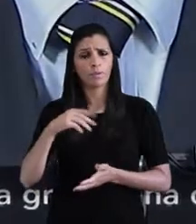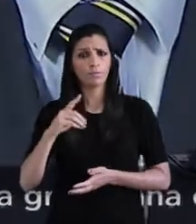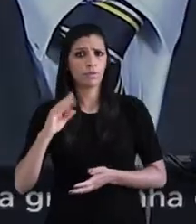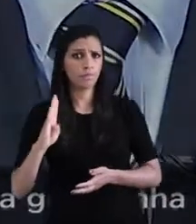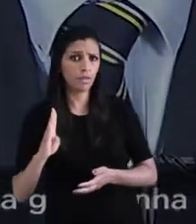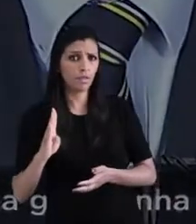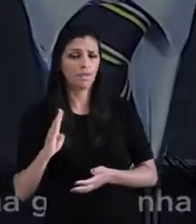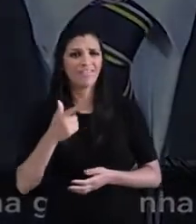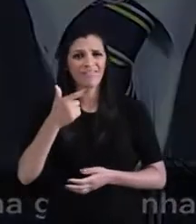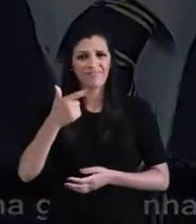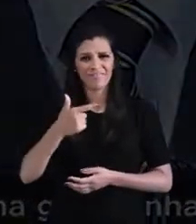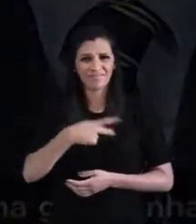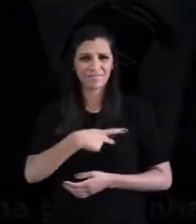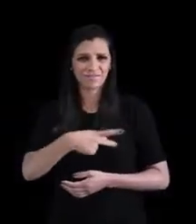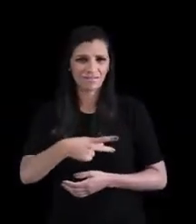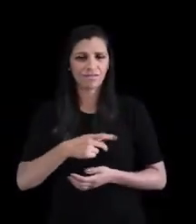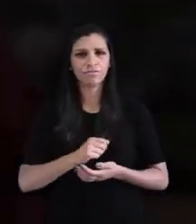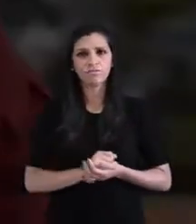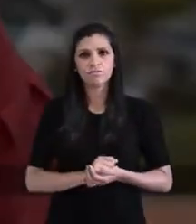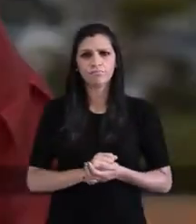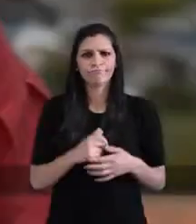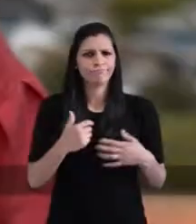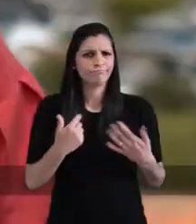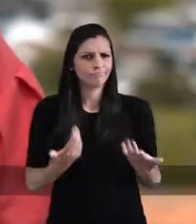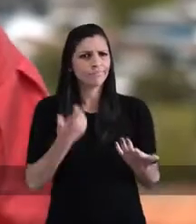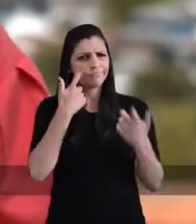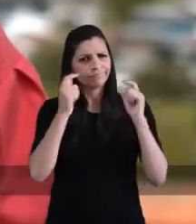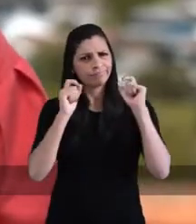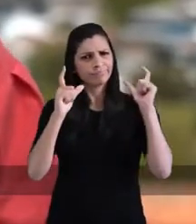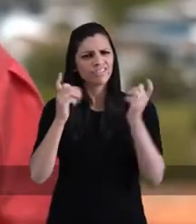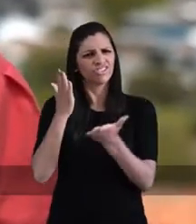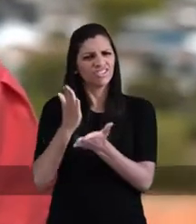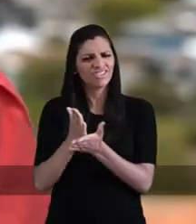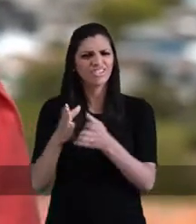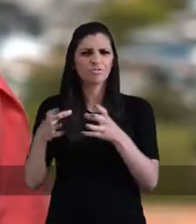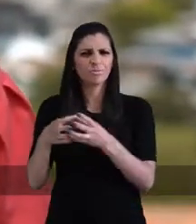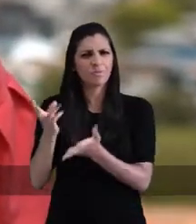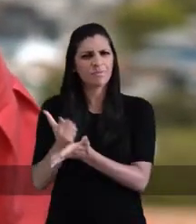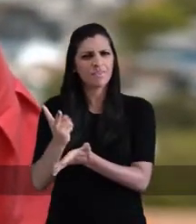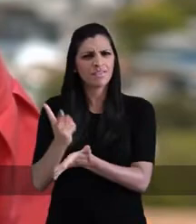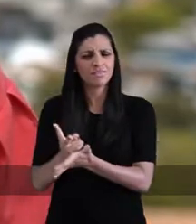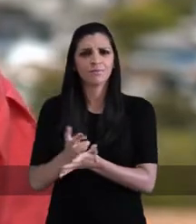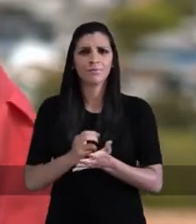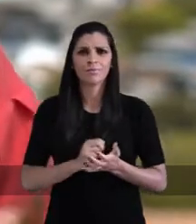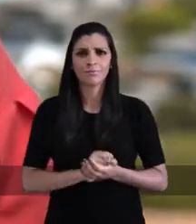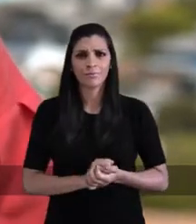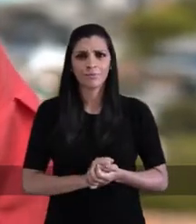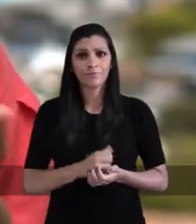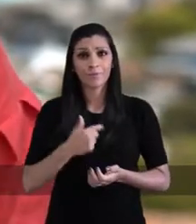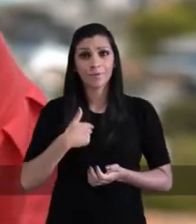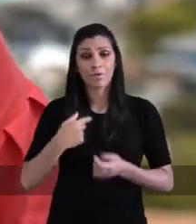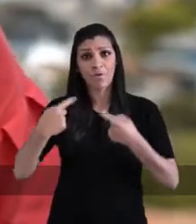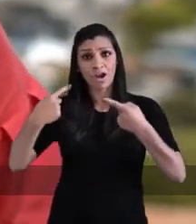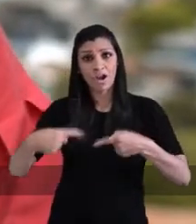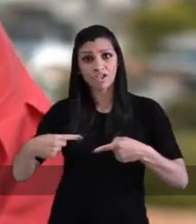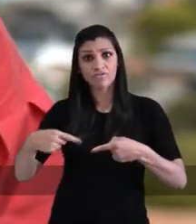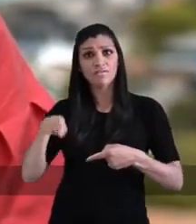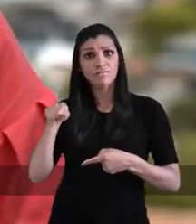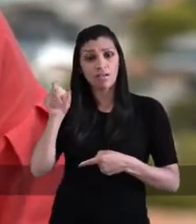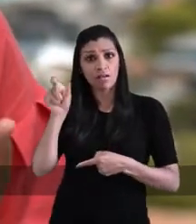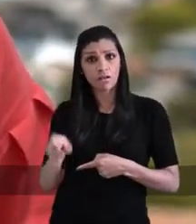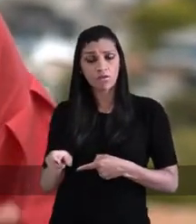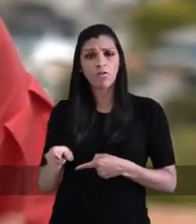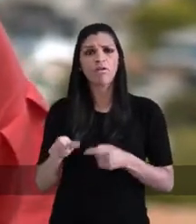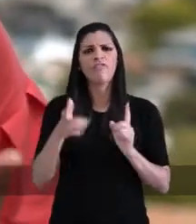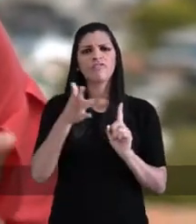turma. Chega dos mesmos de sempre. Meu adversário se vitimiza, dizendo que o chamei de racista e não mostra quando e nem